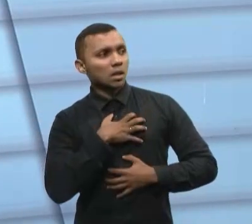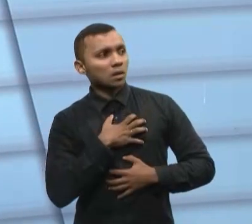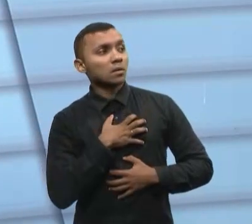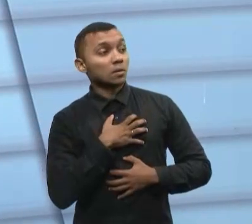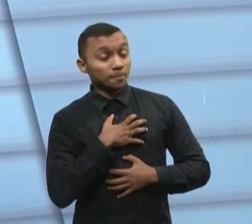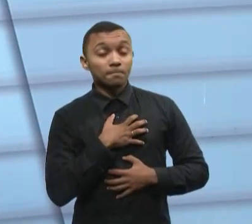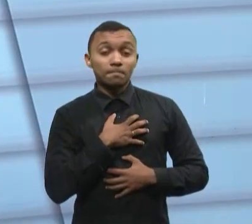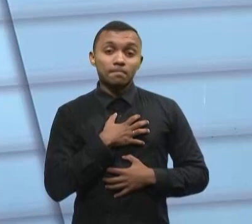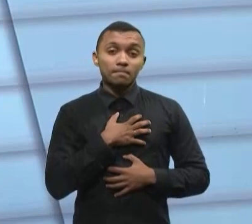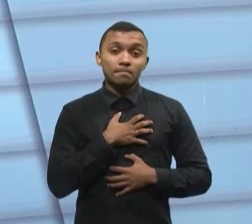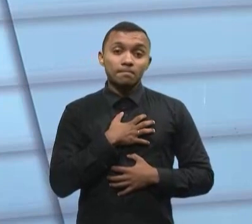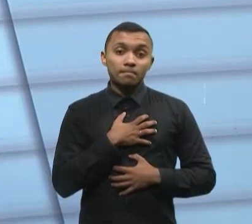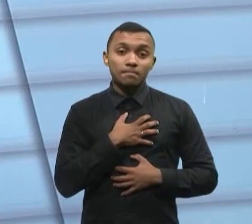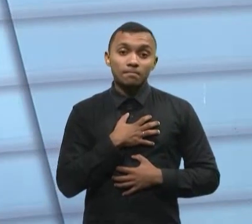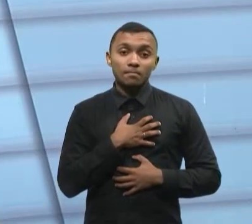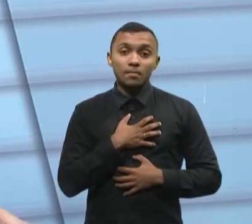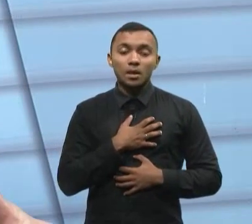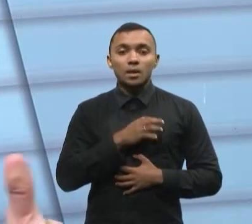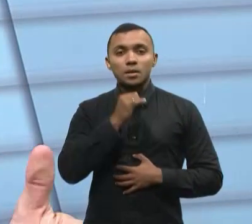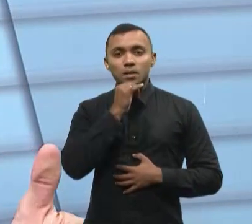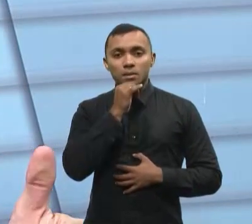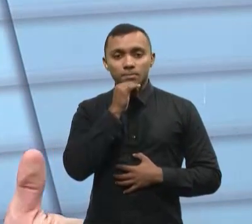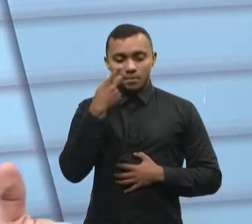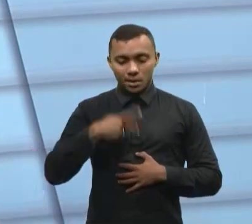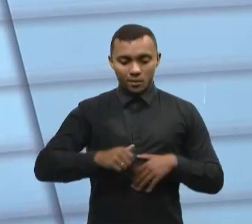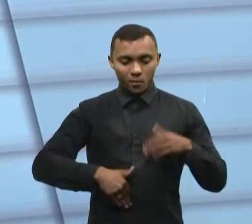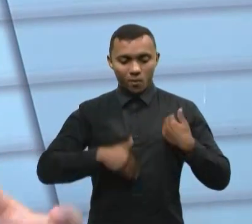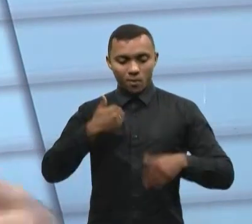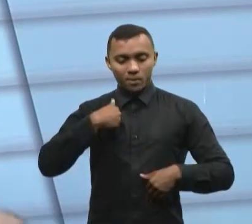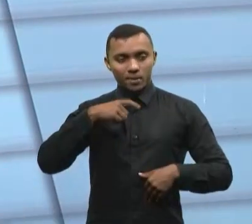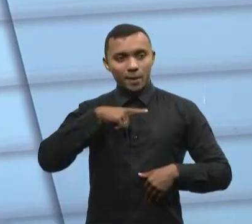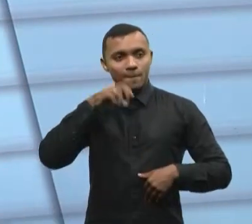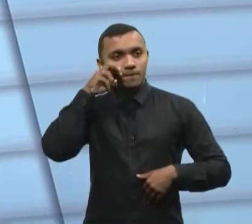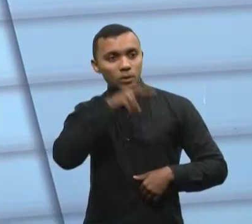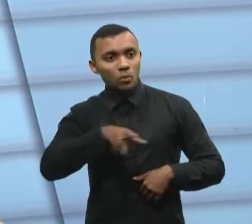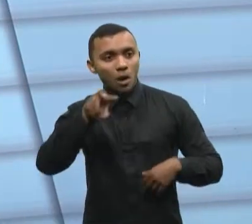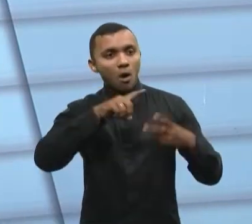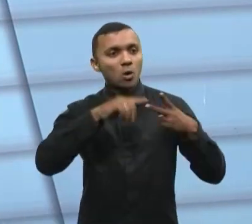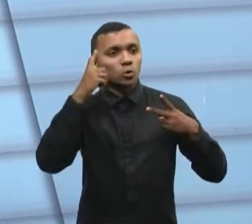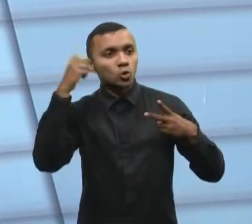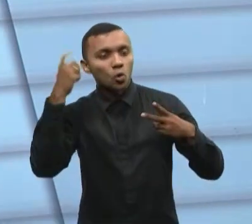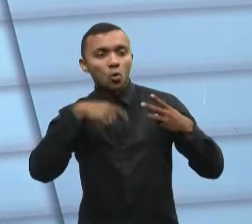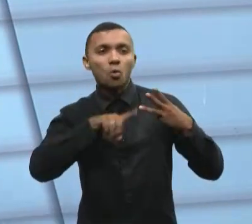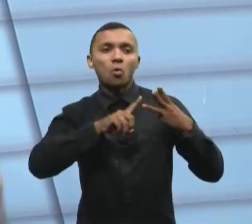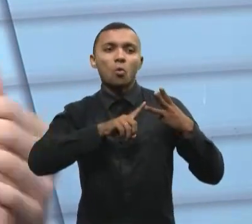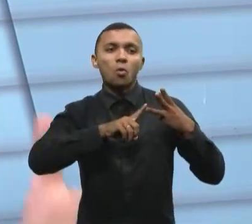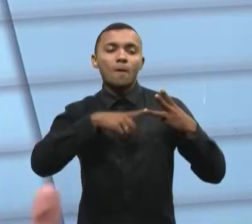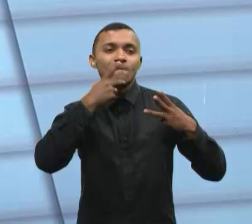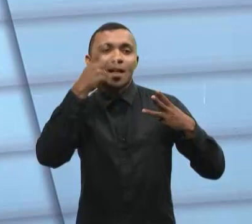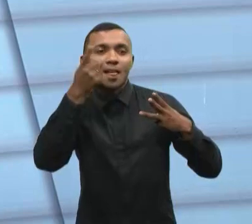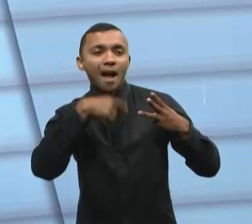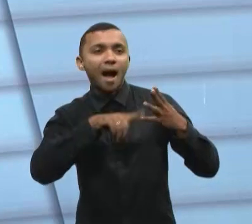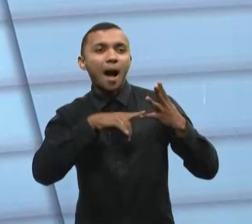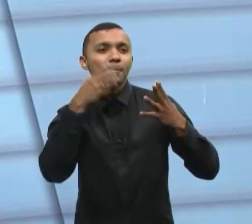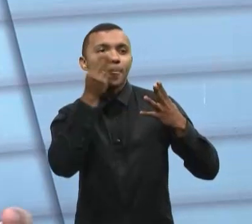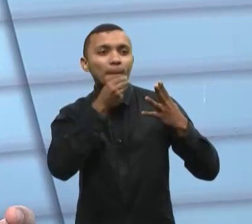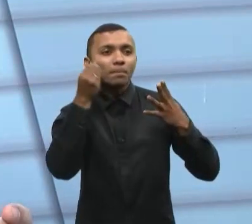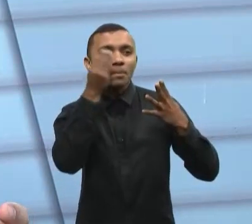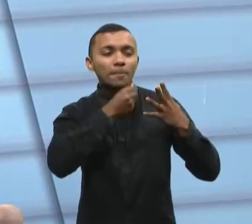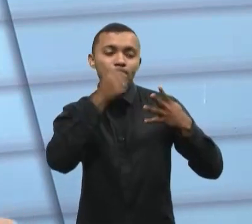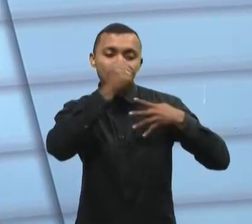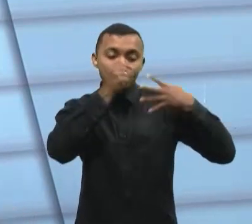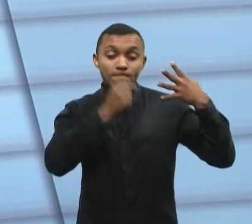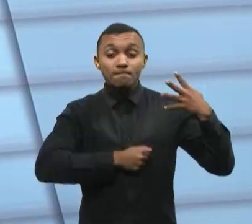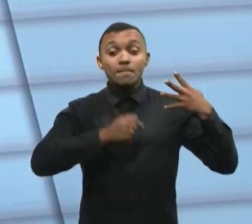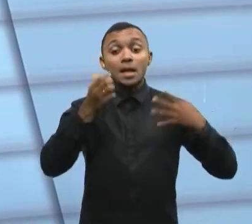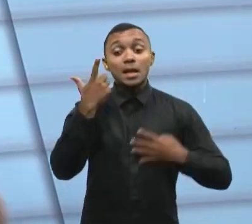Então, os nossos órgãos sentidos, eles... A gente capta, né? Seja tato, olfato, visão, paladar. E